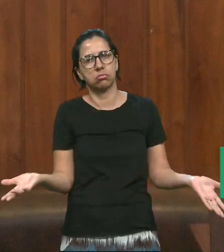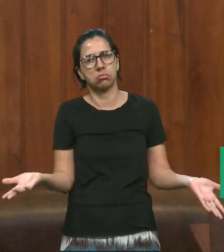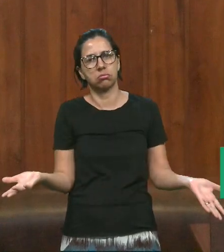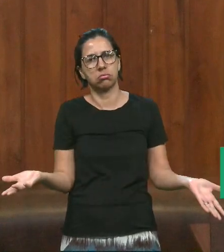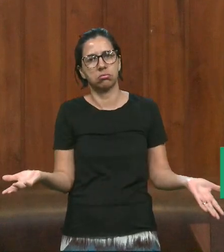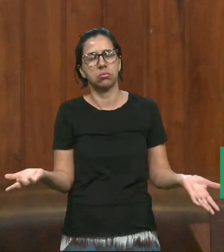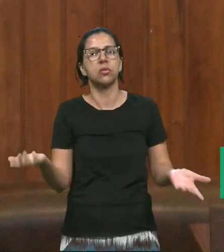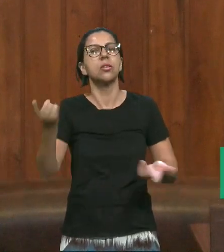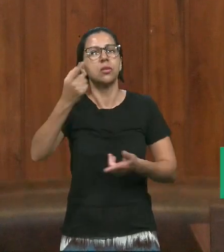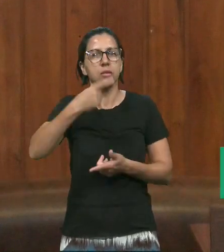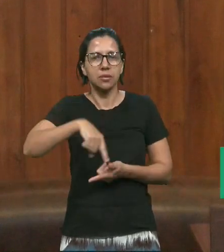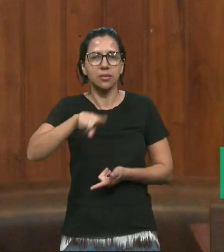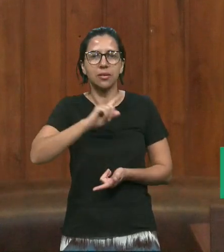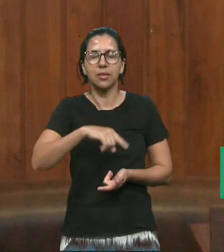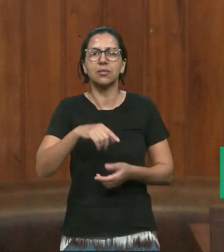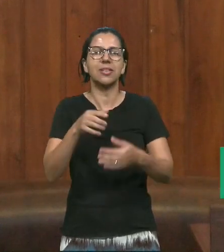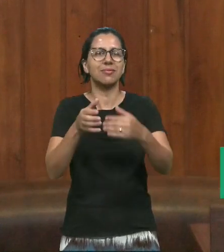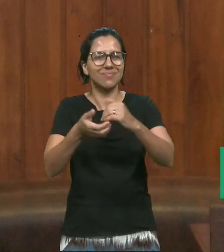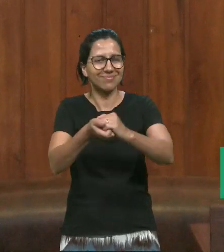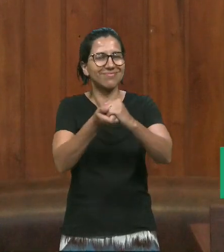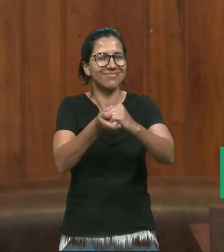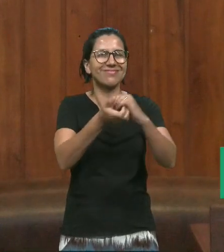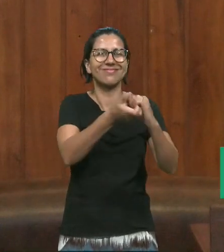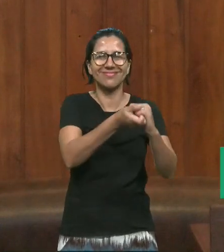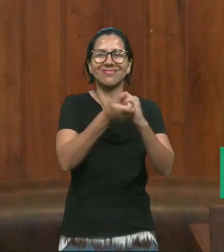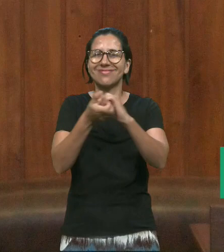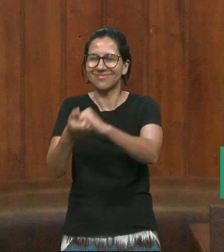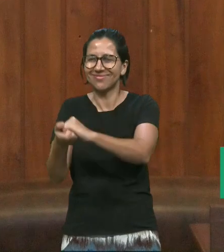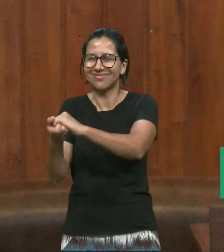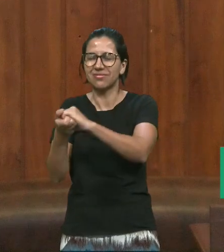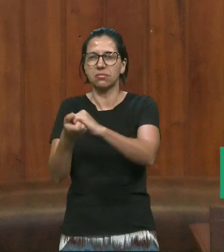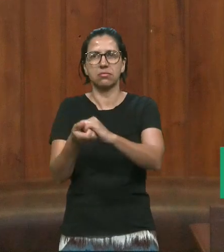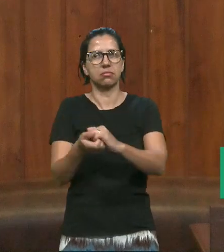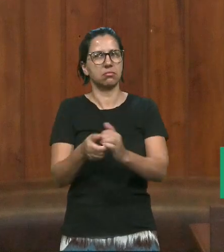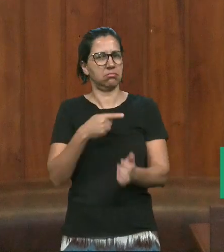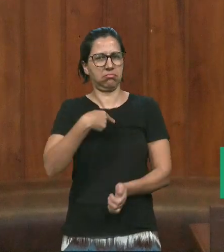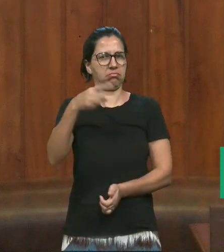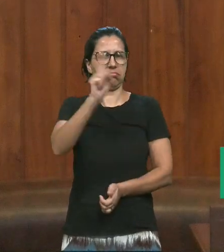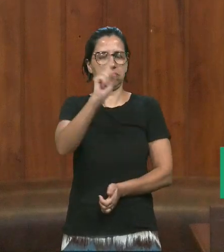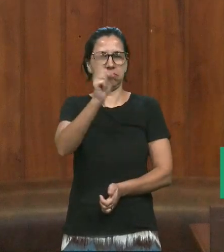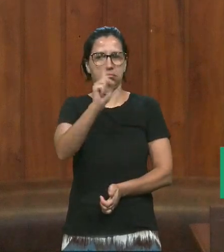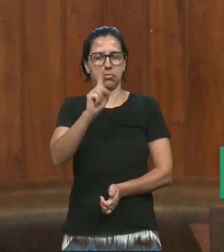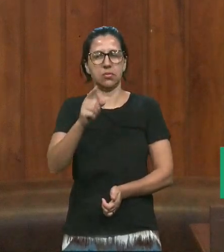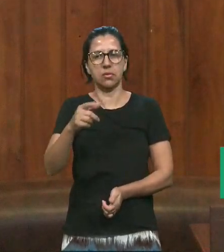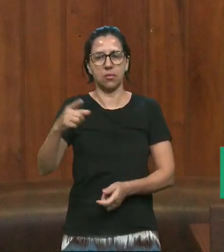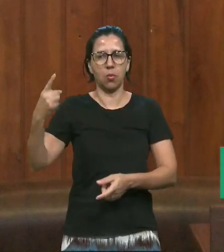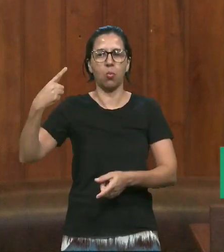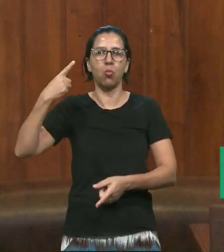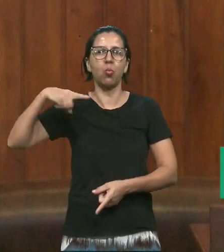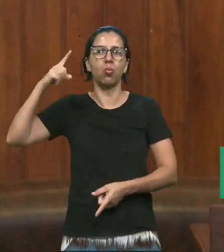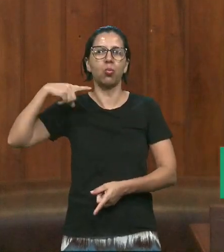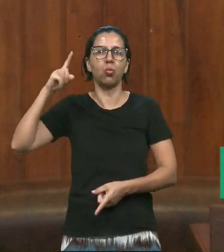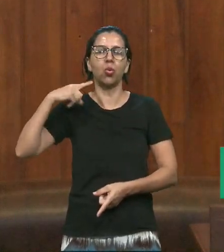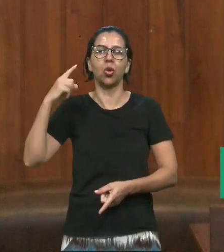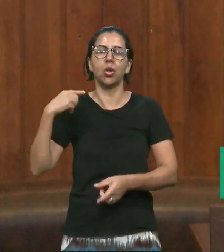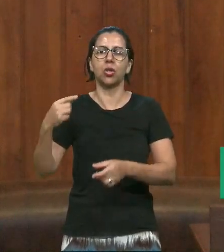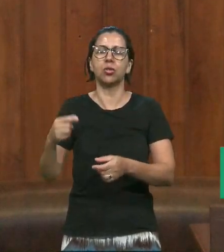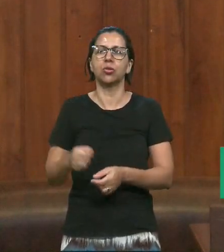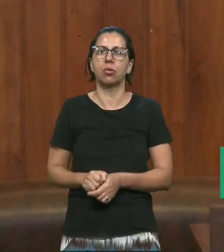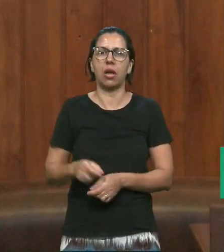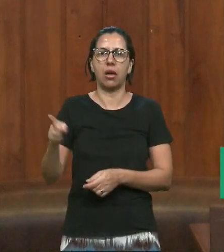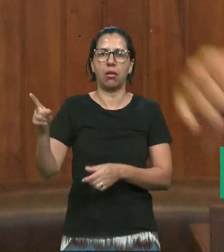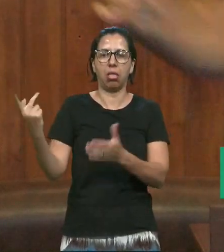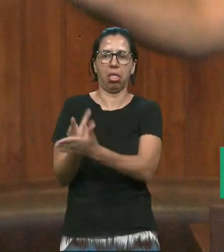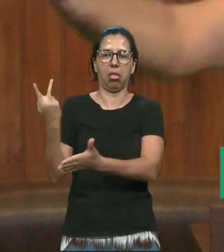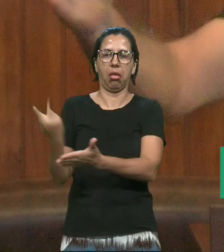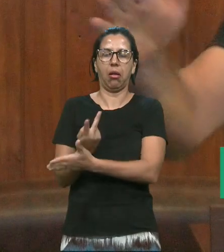Vocês, a gente tem a mania de cumprimentar, eu não faço isso, tá? Cumprimenta lá um político que vem aqui, abre um rombo de 500 mil,